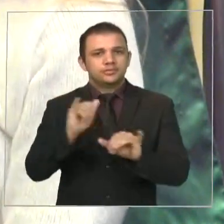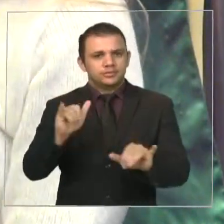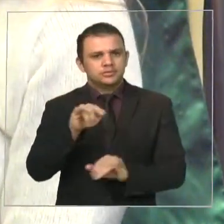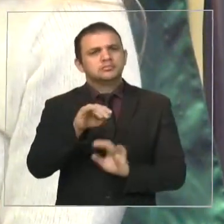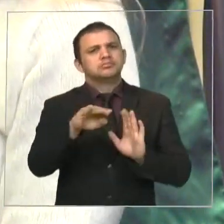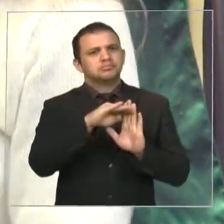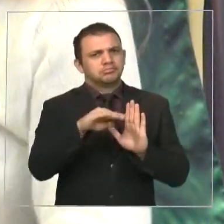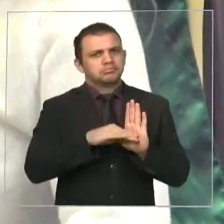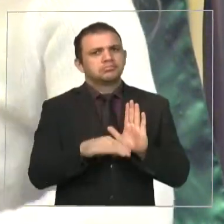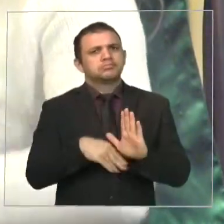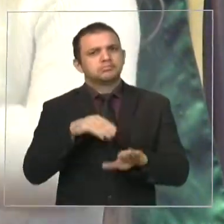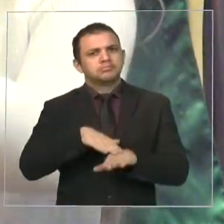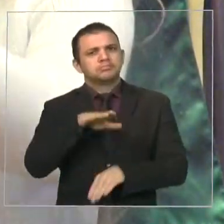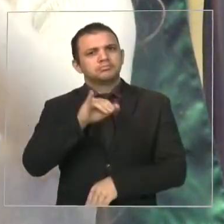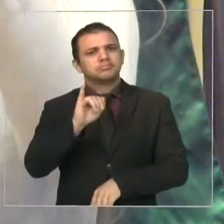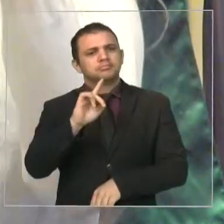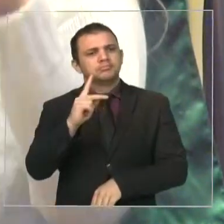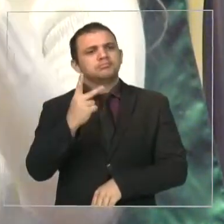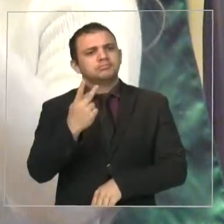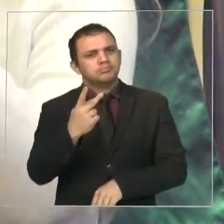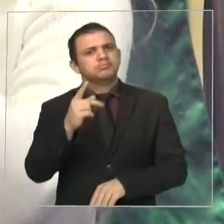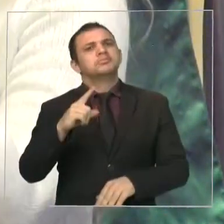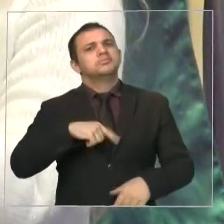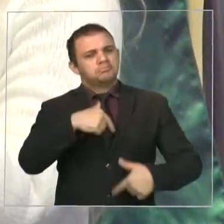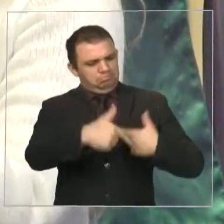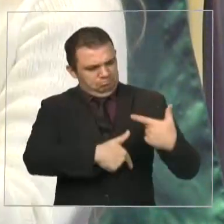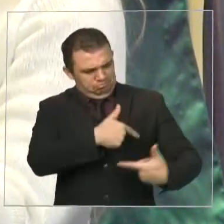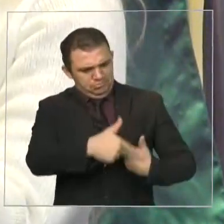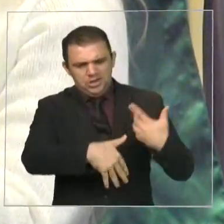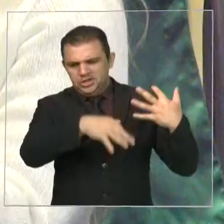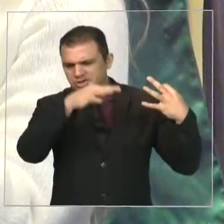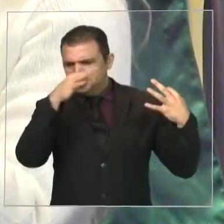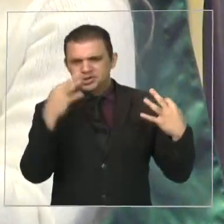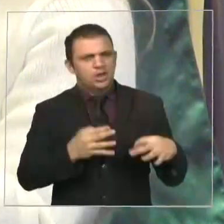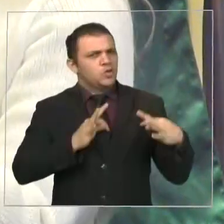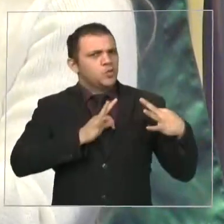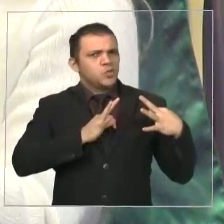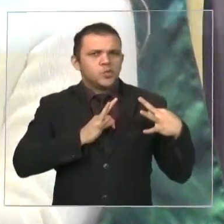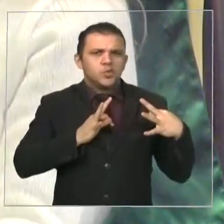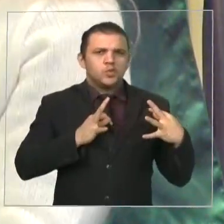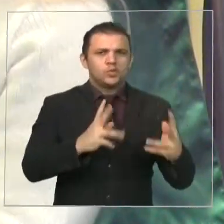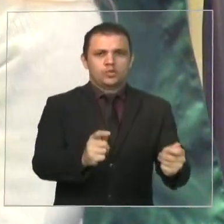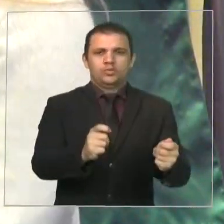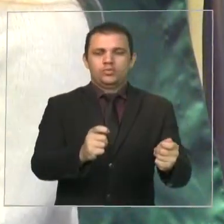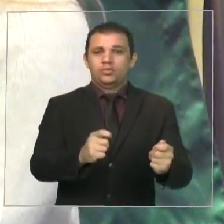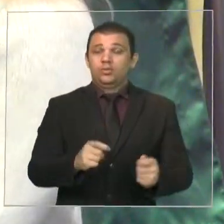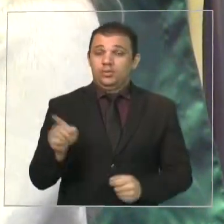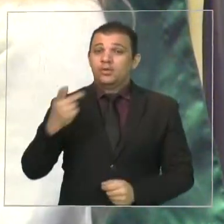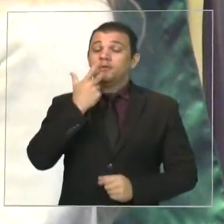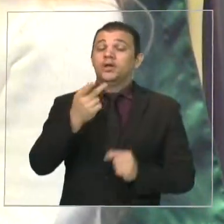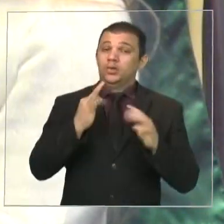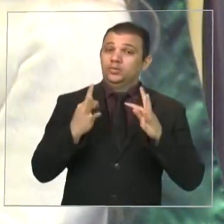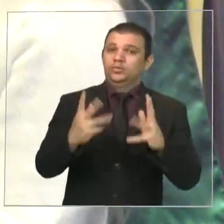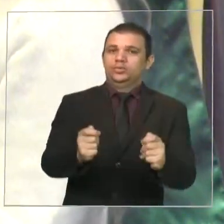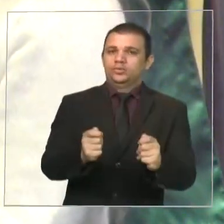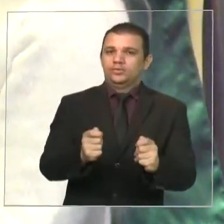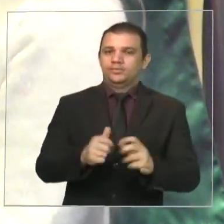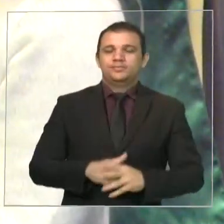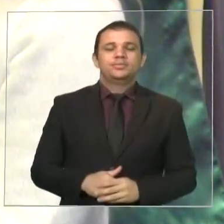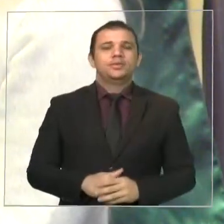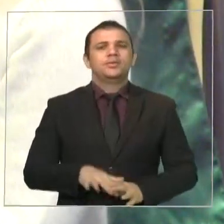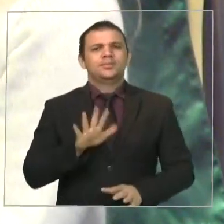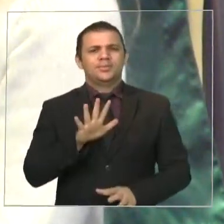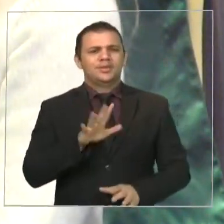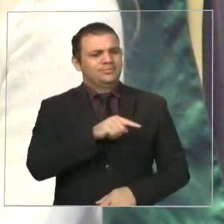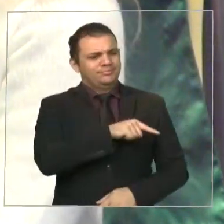sendo executado em sua plenitude. Plenitude, vejam só, ele falou em plenitude. Aí a realidade não